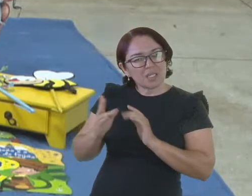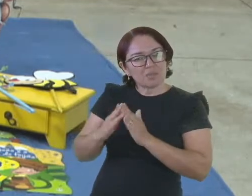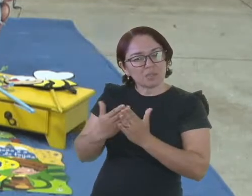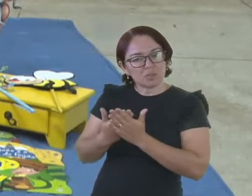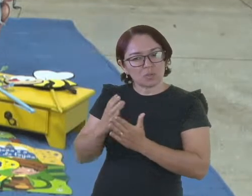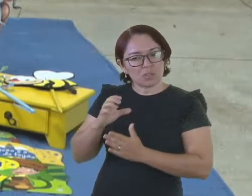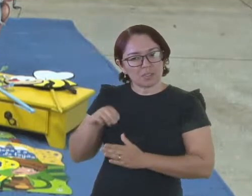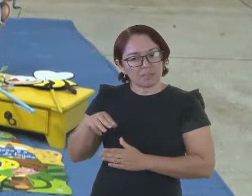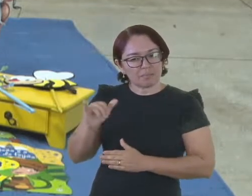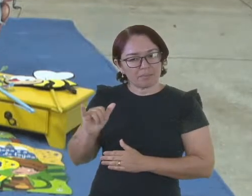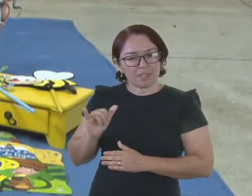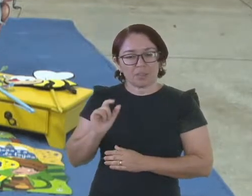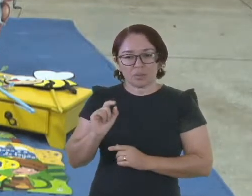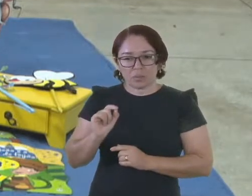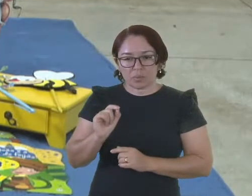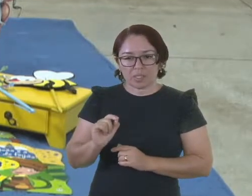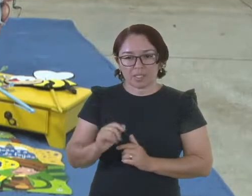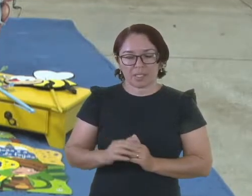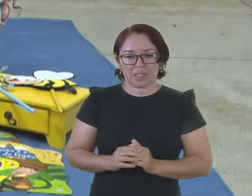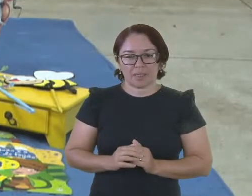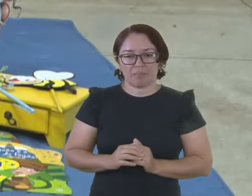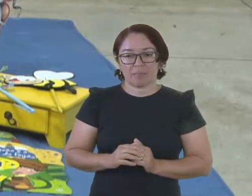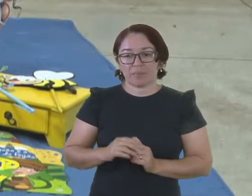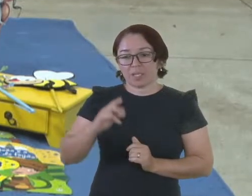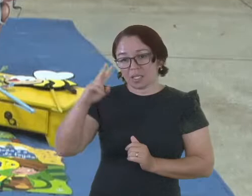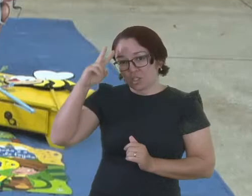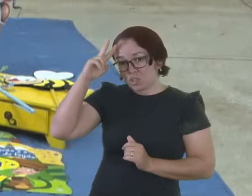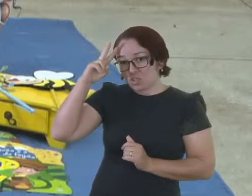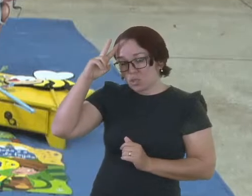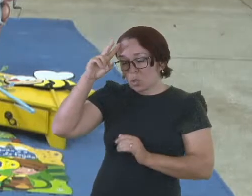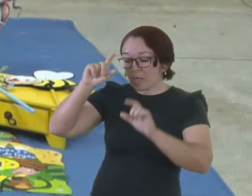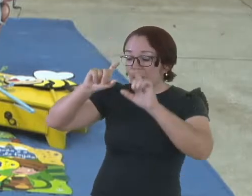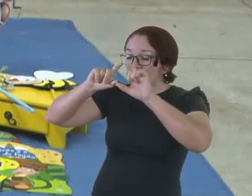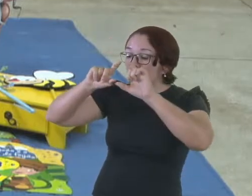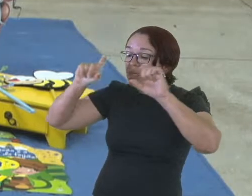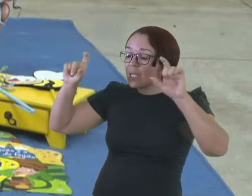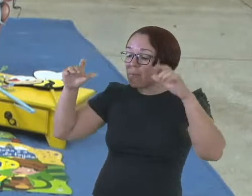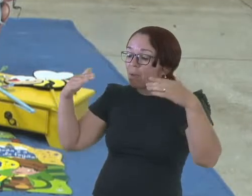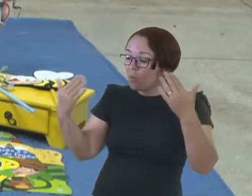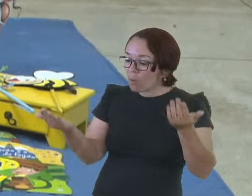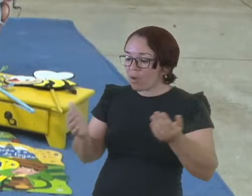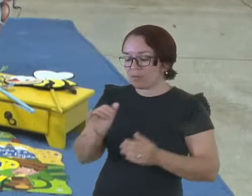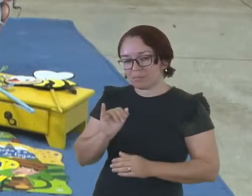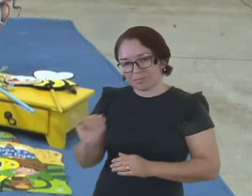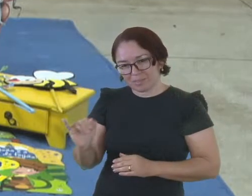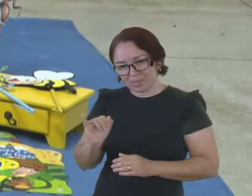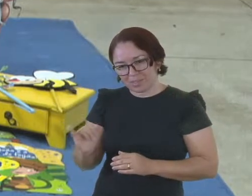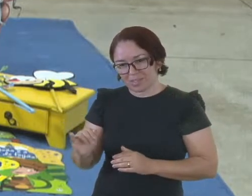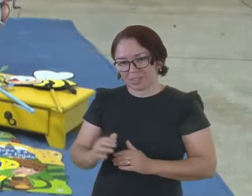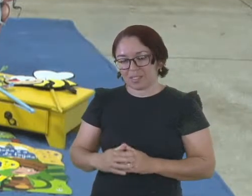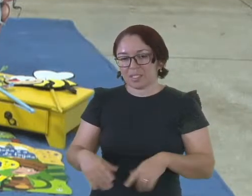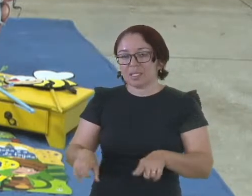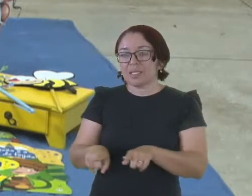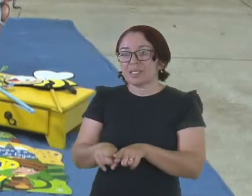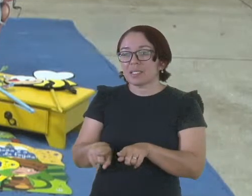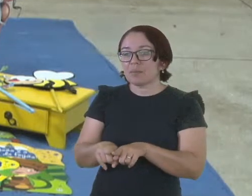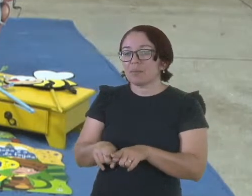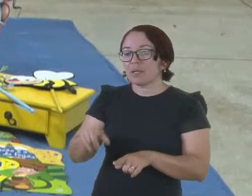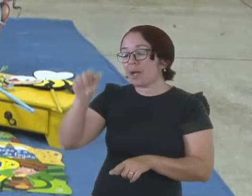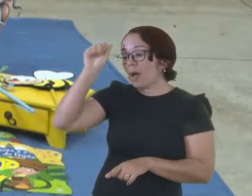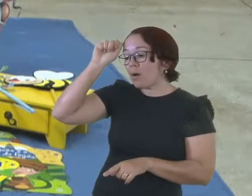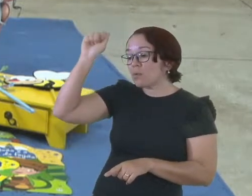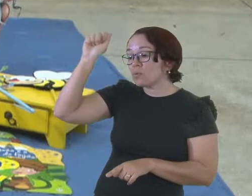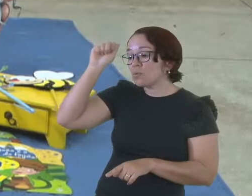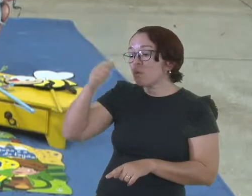além de falar o nome da história, o título da história, também falar o nome do autor e o nome do ilustrador. É muito importante que